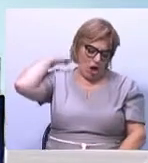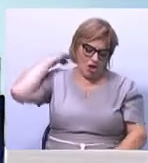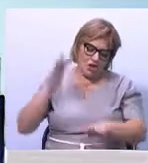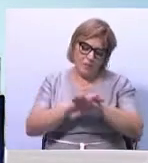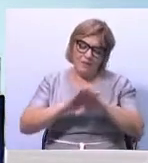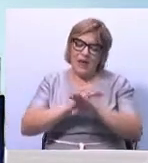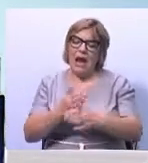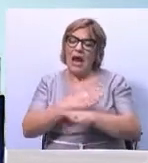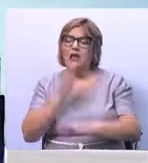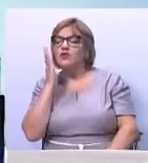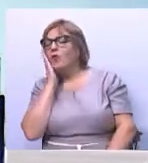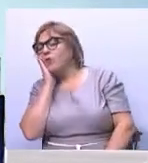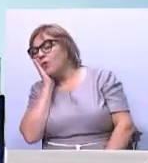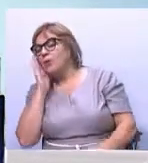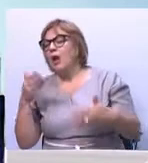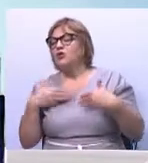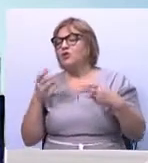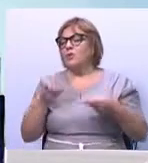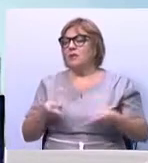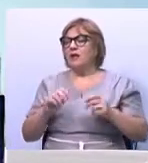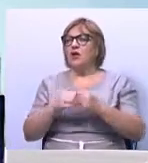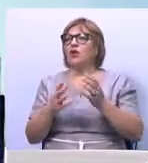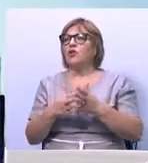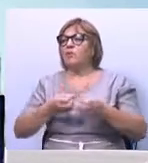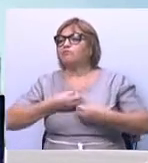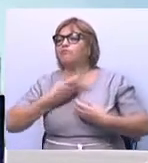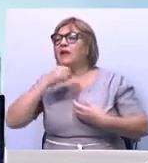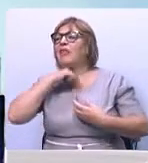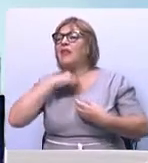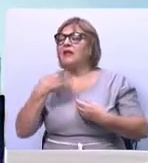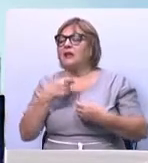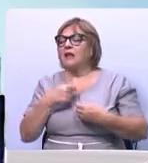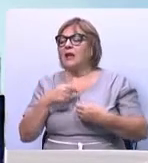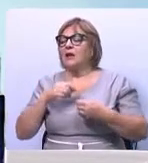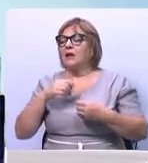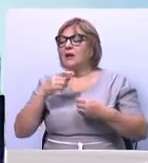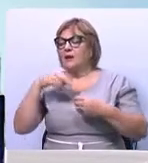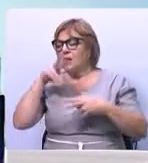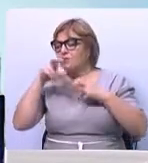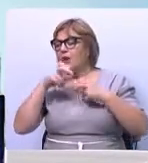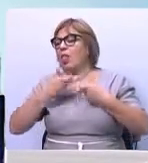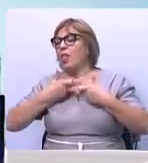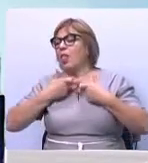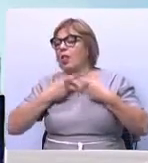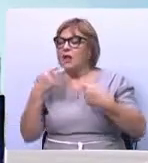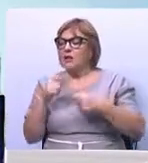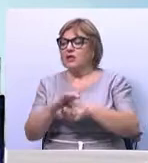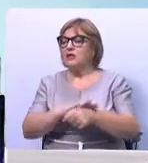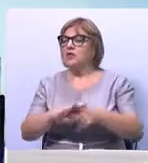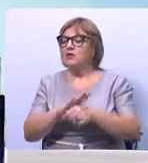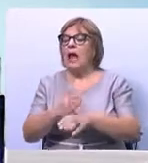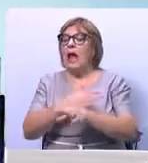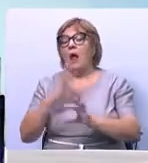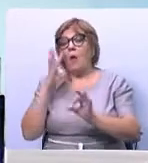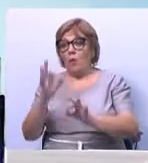dormir. Tudo isto vai ajudar imenso a libertar toda a expectoração que possa estar acumulada nas nossas vias respiratórias ou até mesmo uma situação de